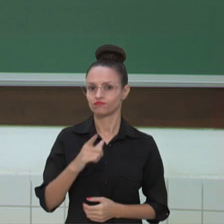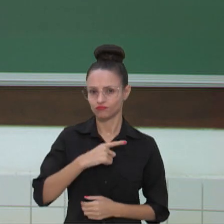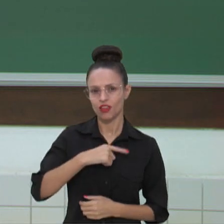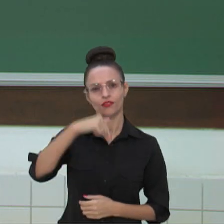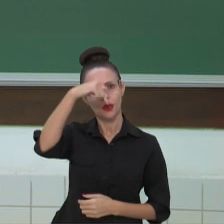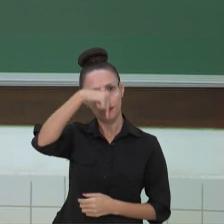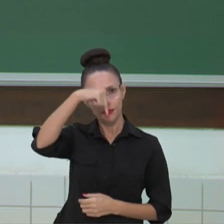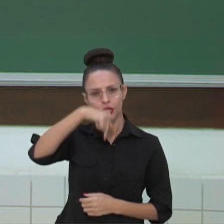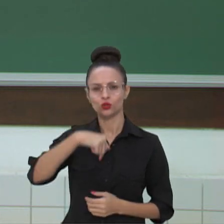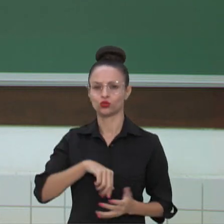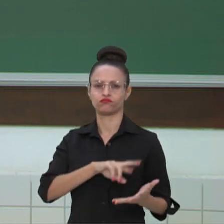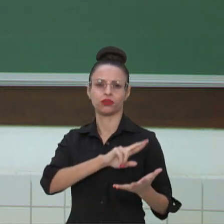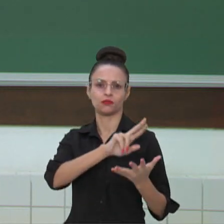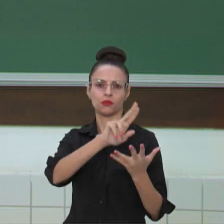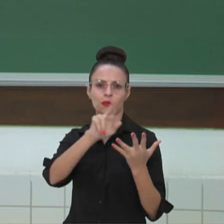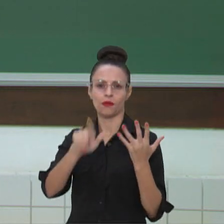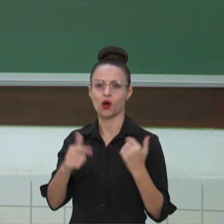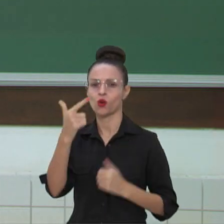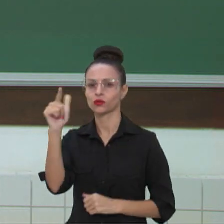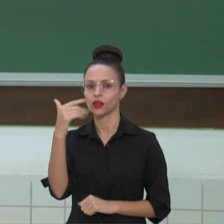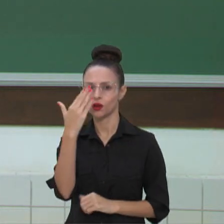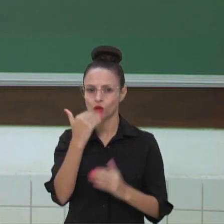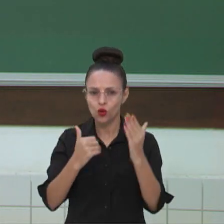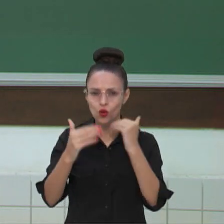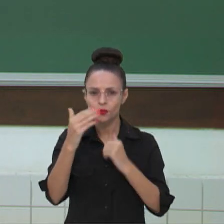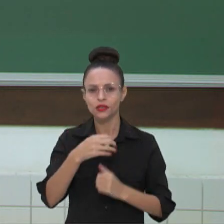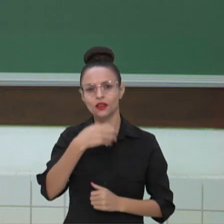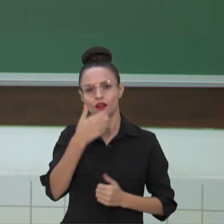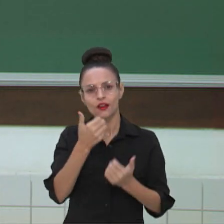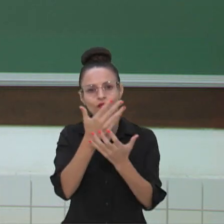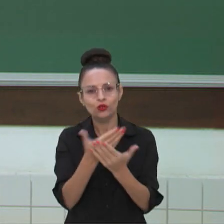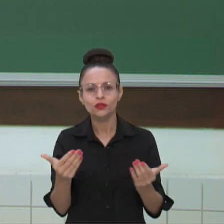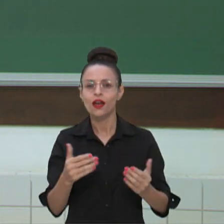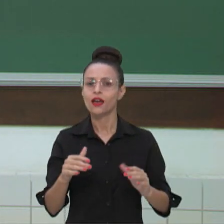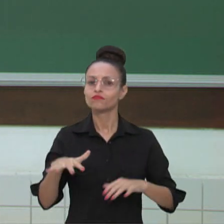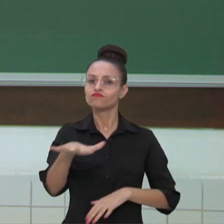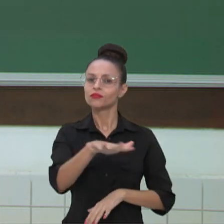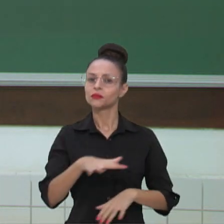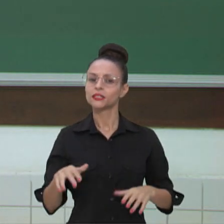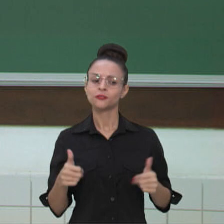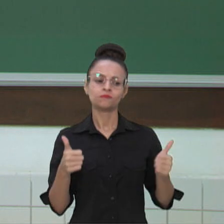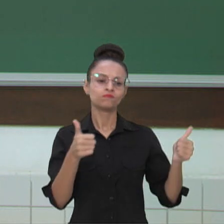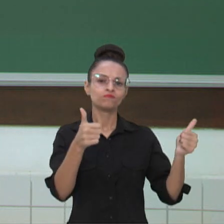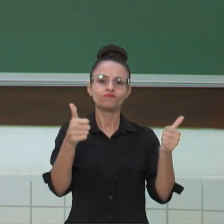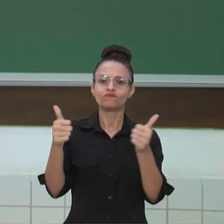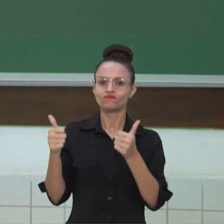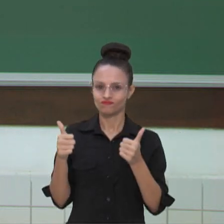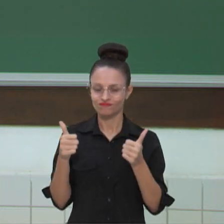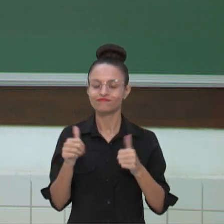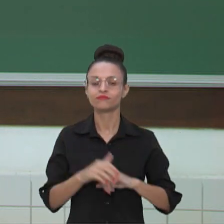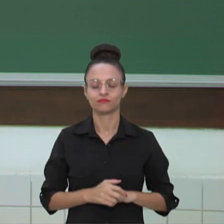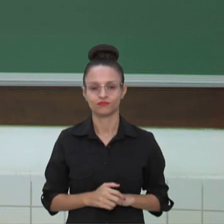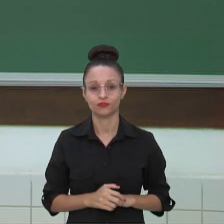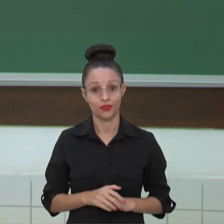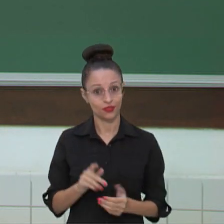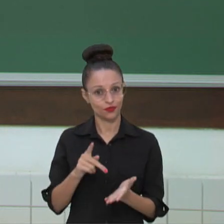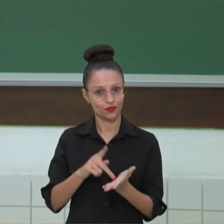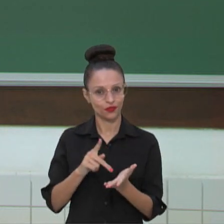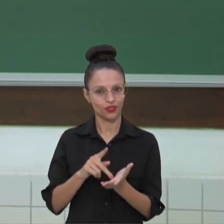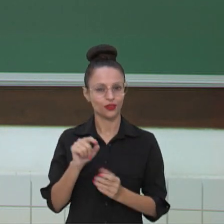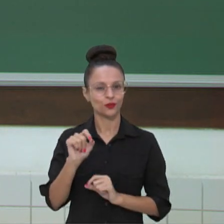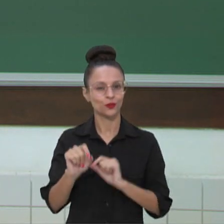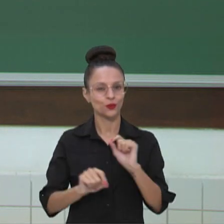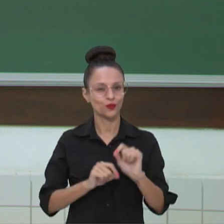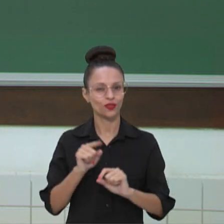várias outras comidas e muitas frutas, então um ambiente de harmonia. Na realidade, esse